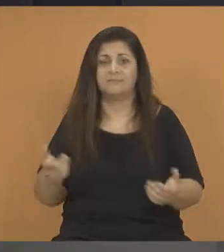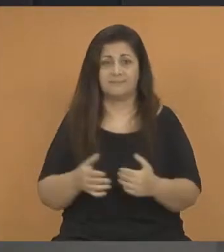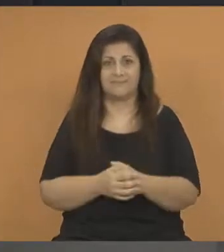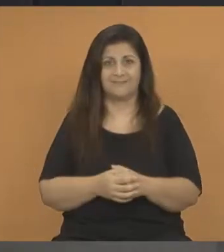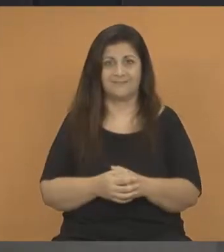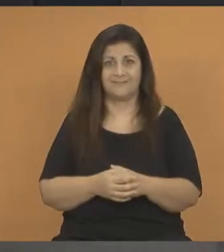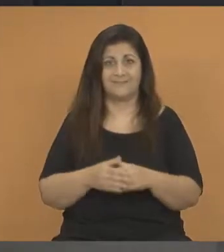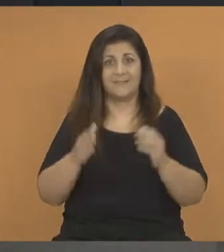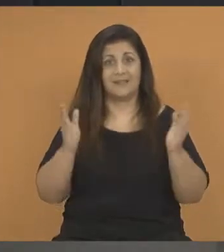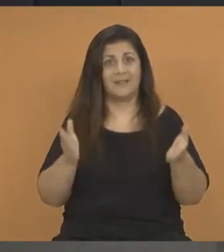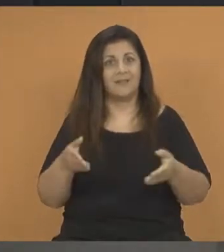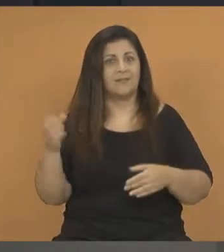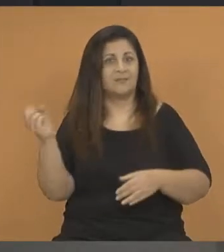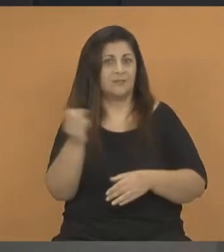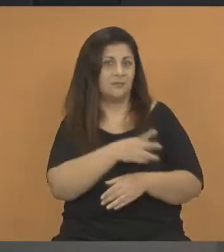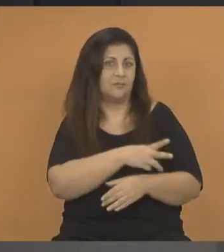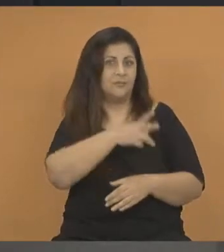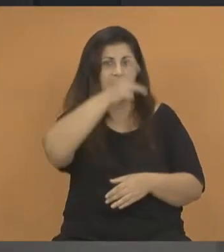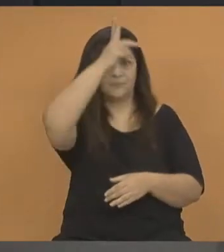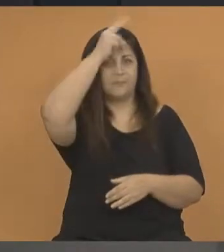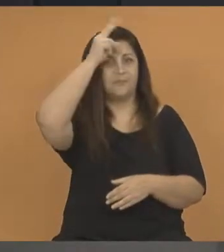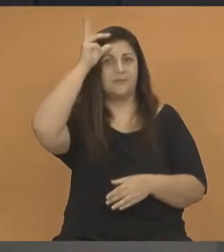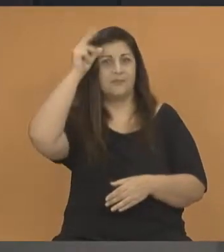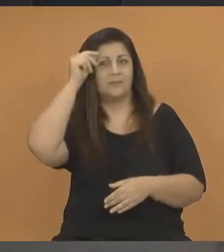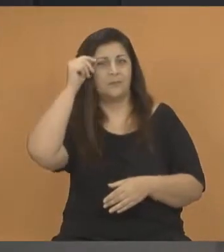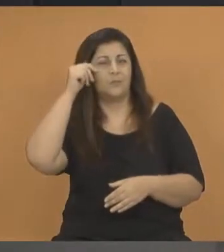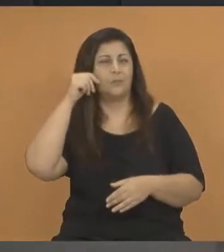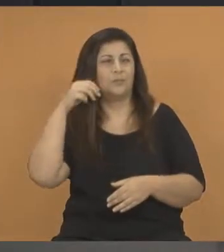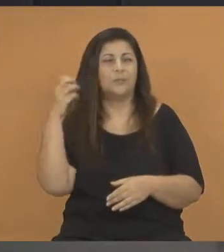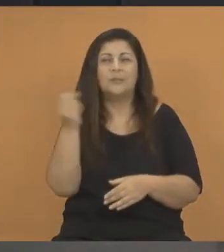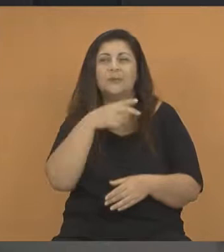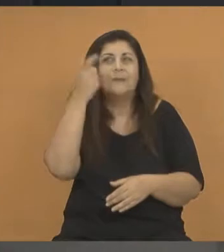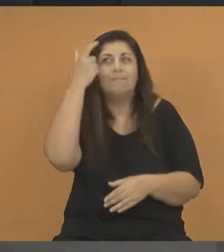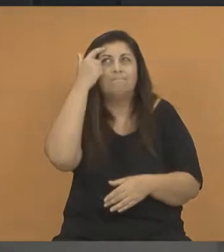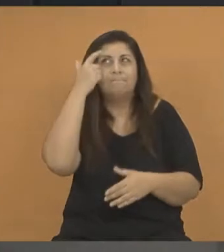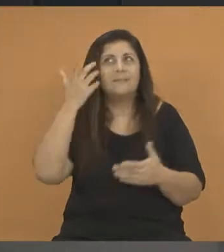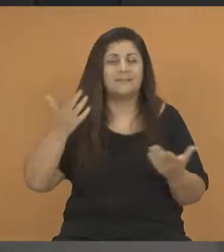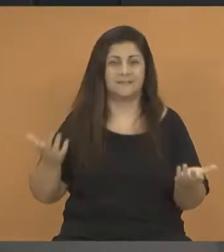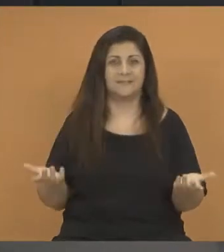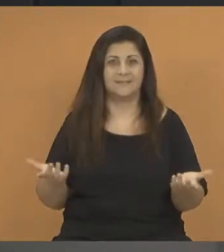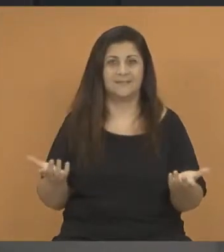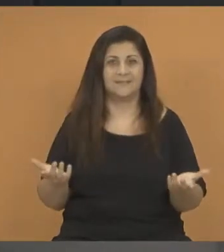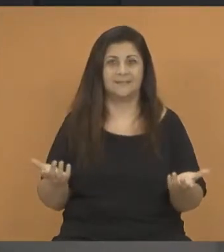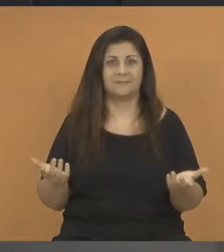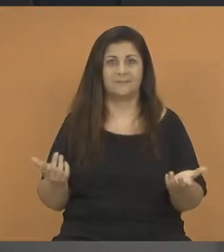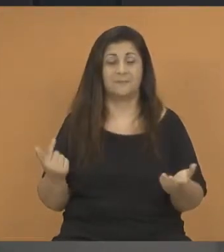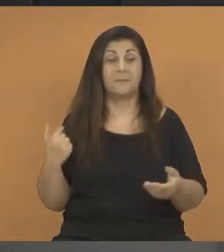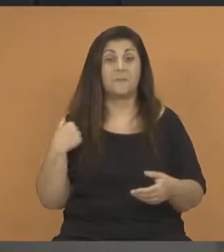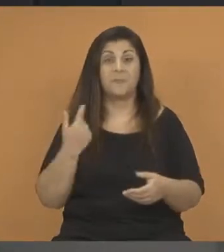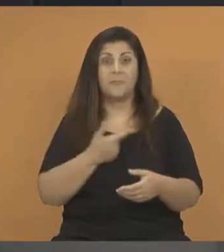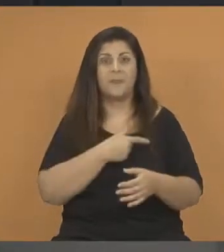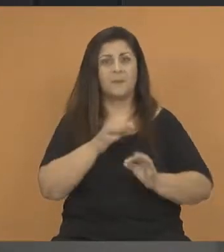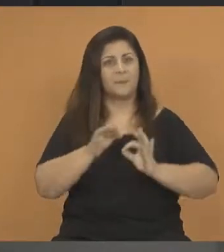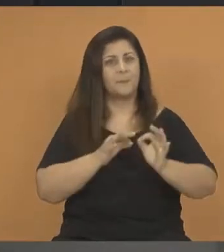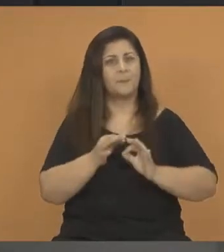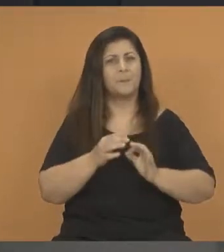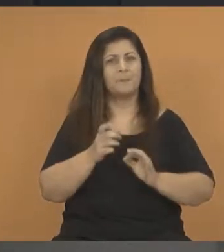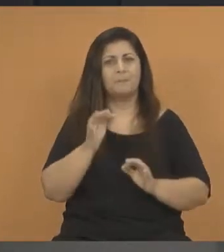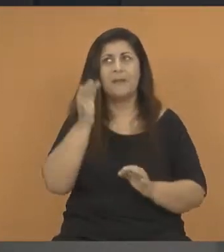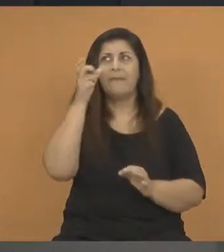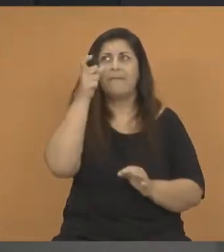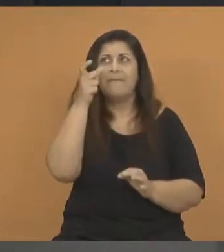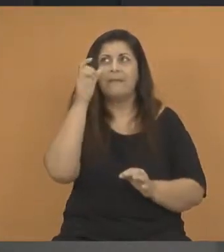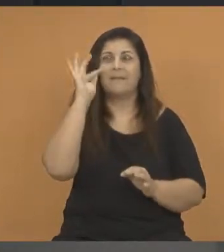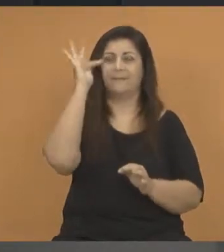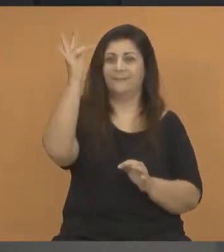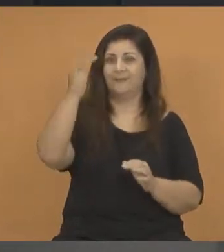com a nova administração, novos pensamentos, vamos vigorar isso aí, vamos colocar para frente.